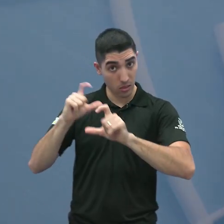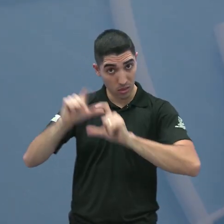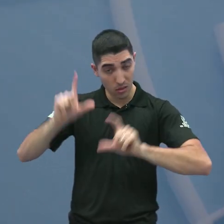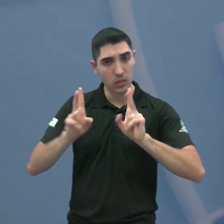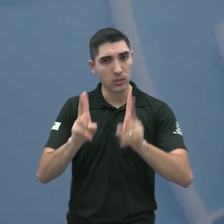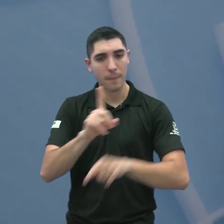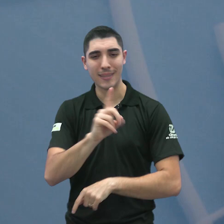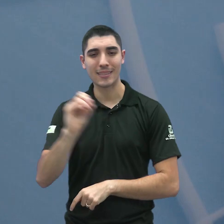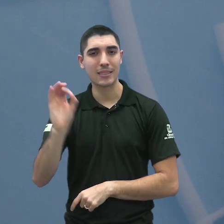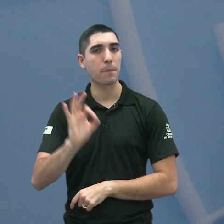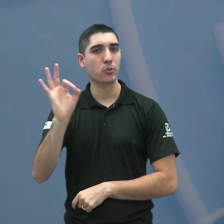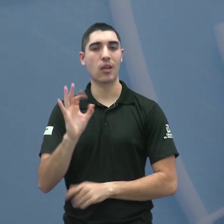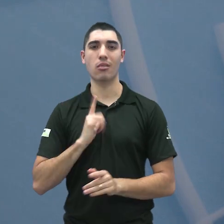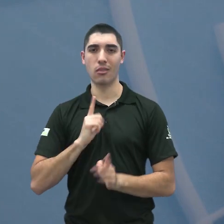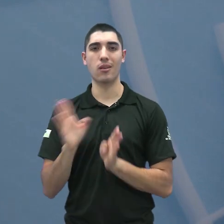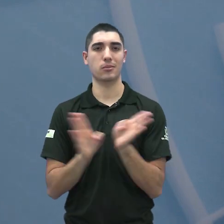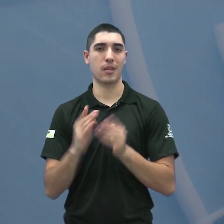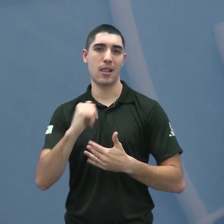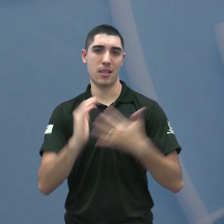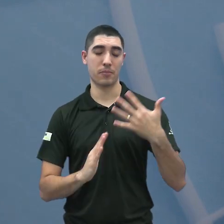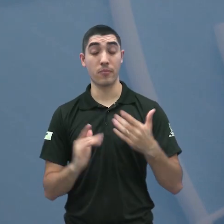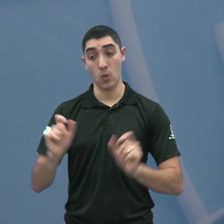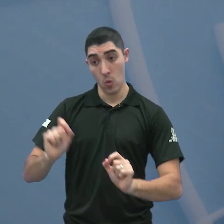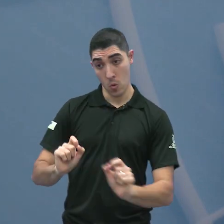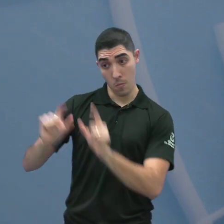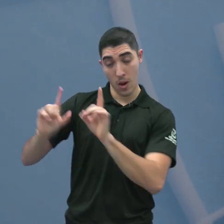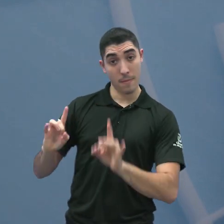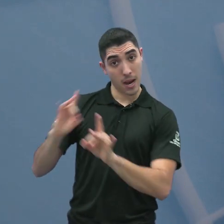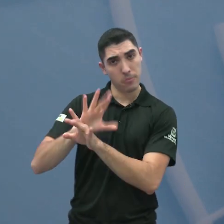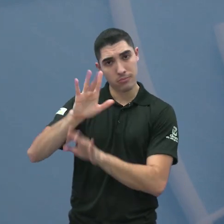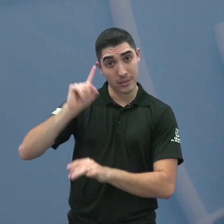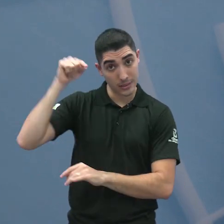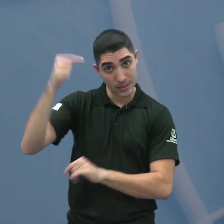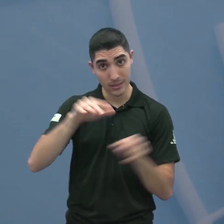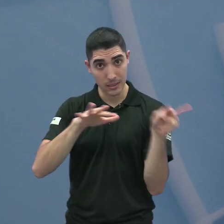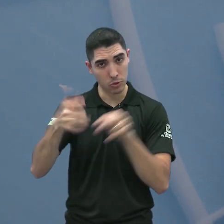100% da nossa programação. Ficamos por aqui, mais semana que vem